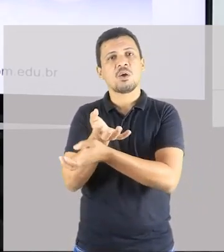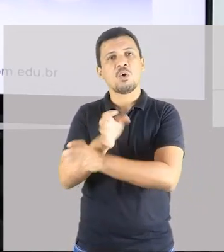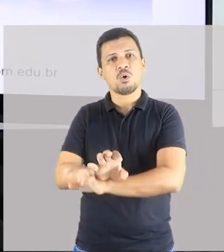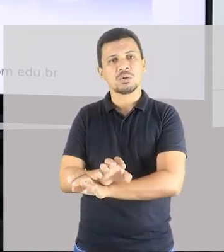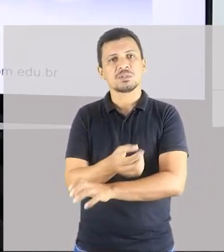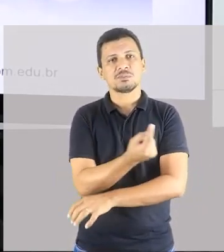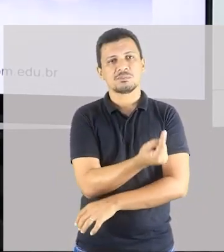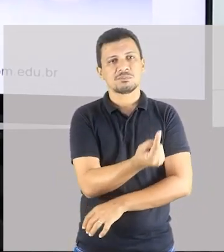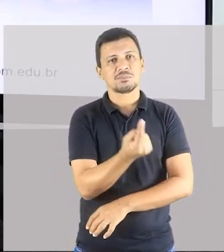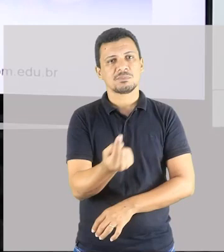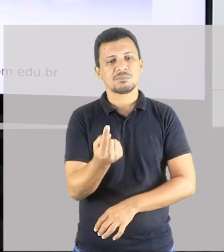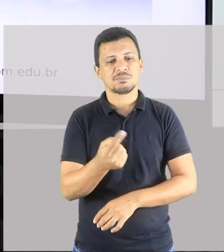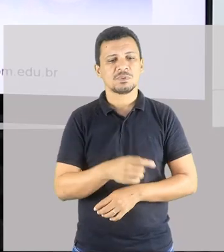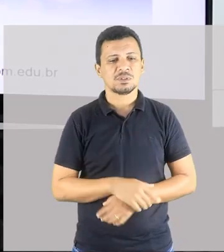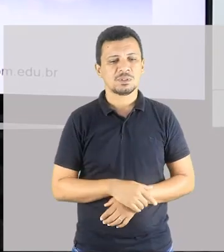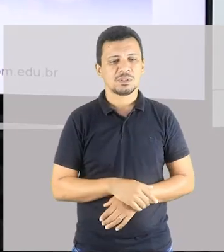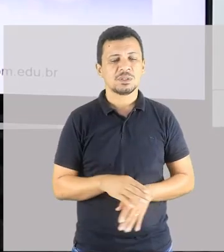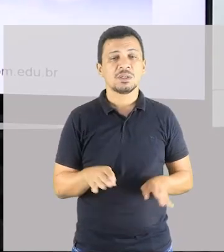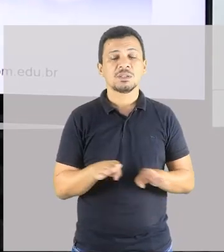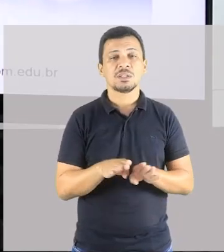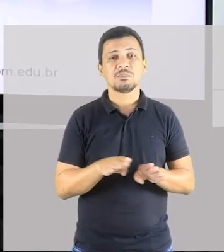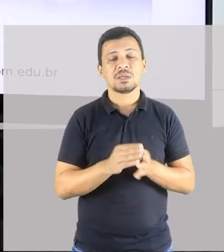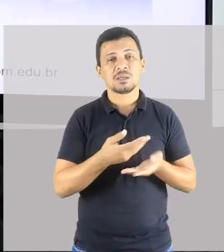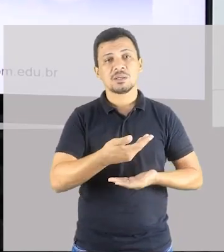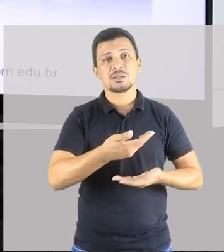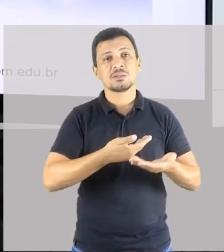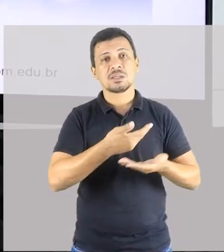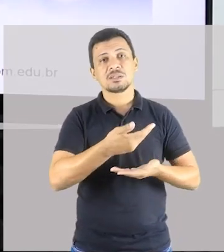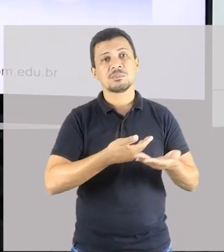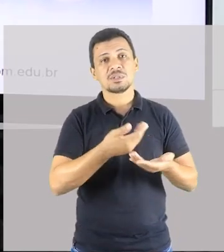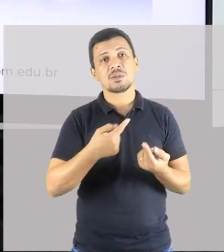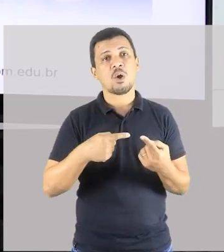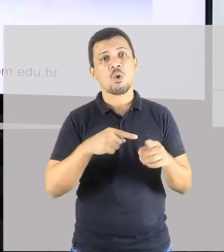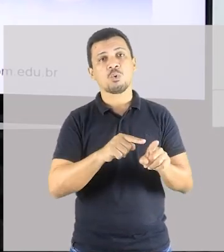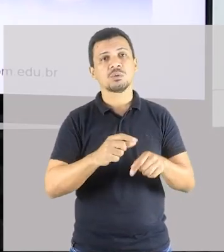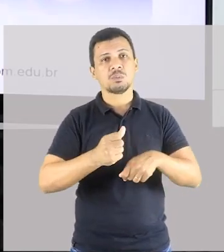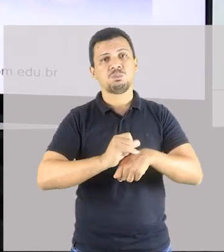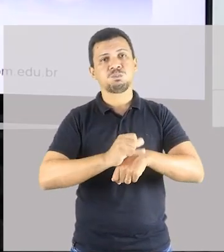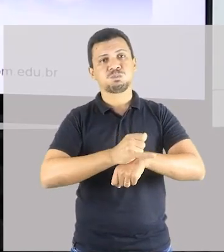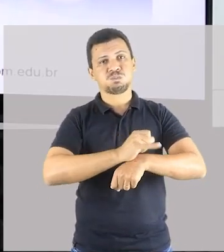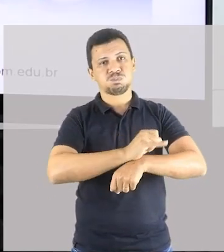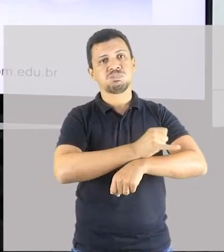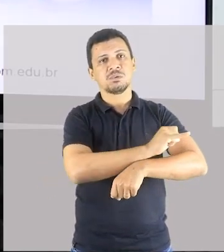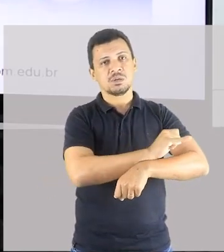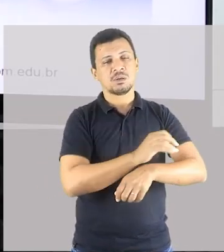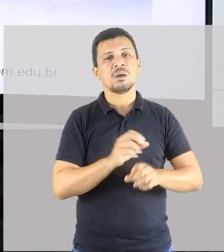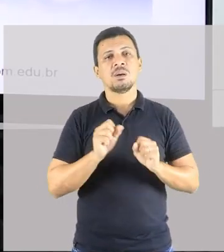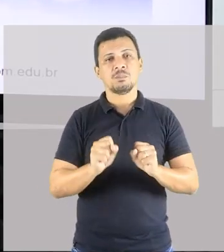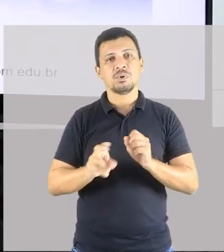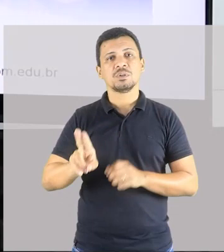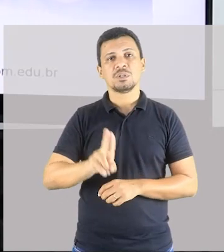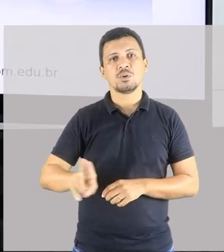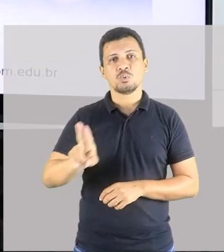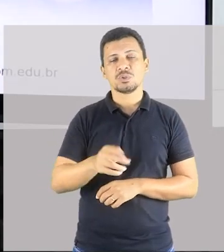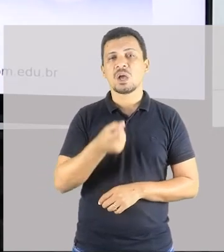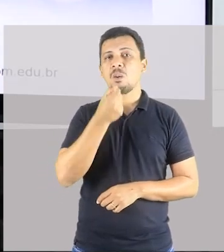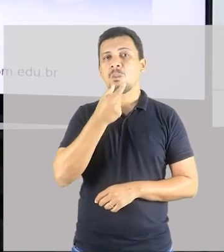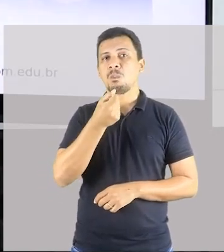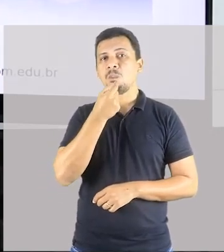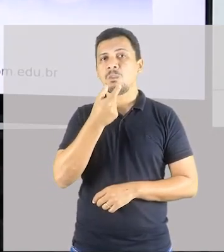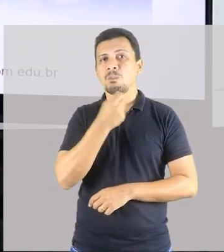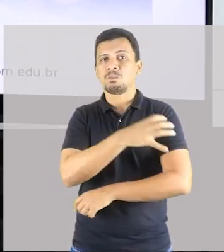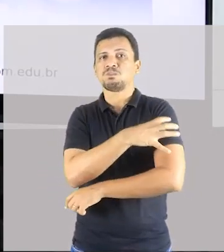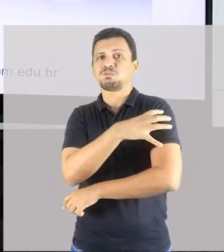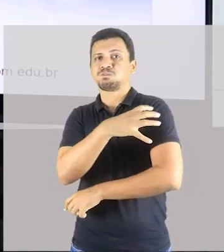tá bom? E em tratamentos de obesidade também pode ser utilizado os esteroides